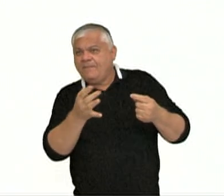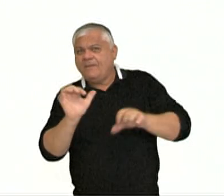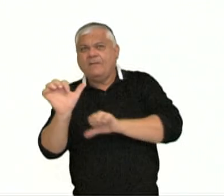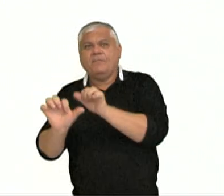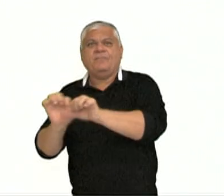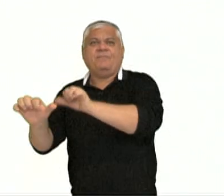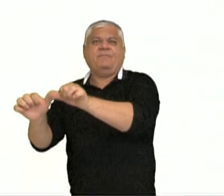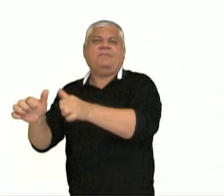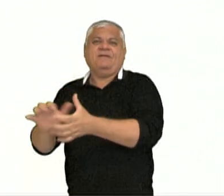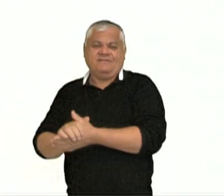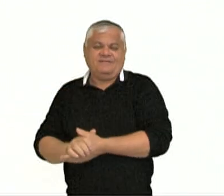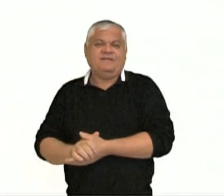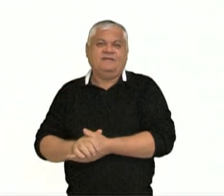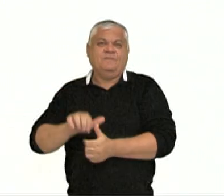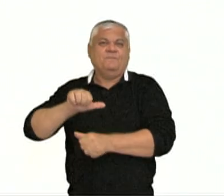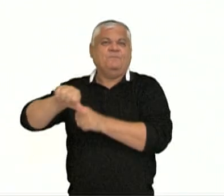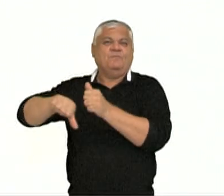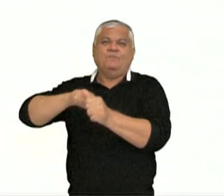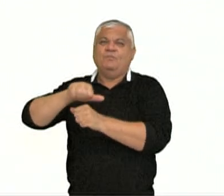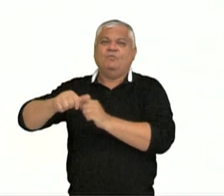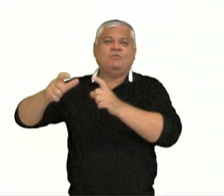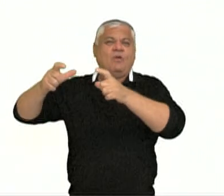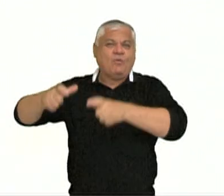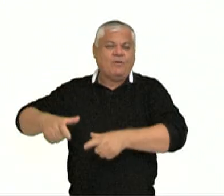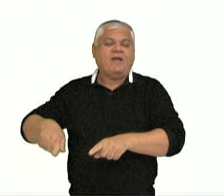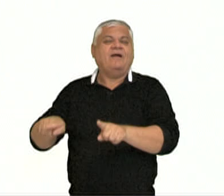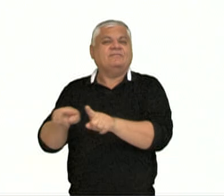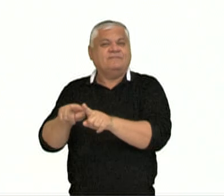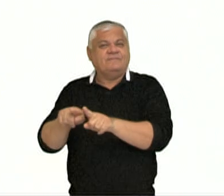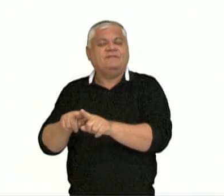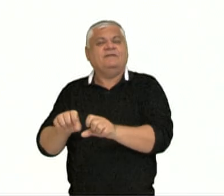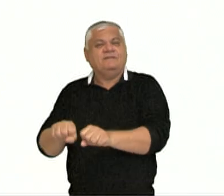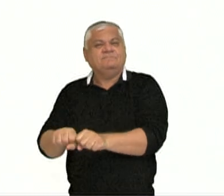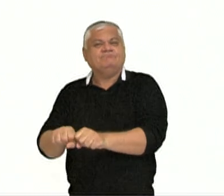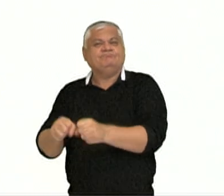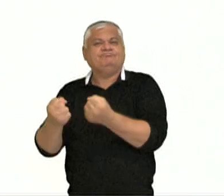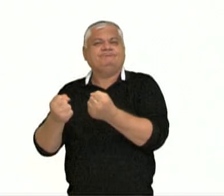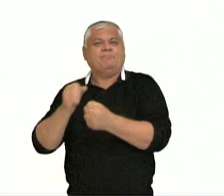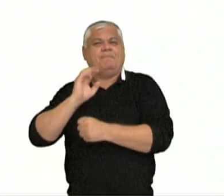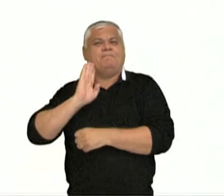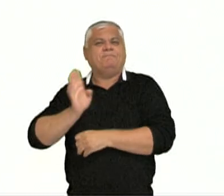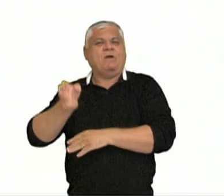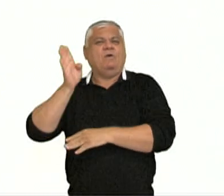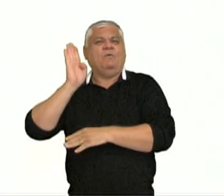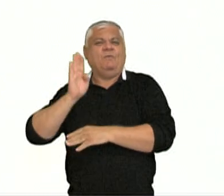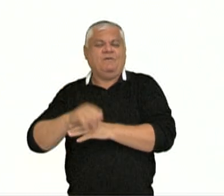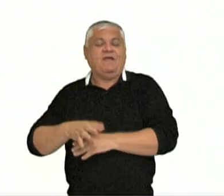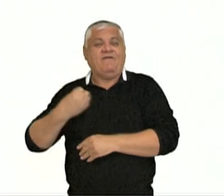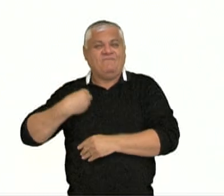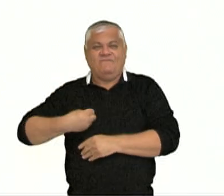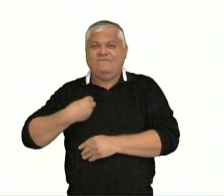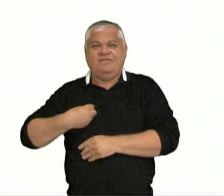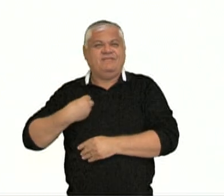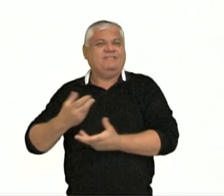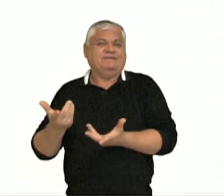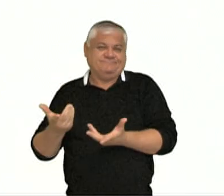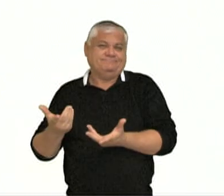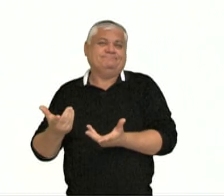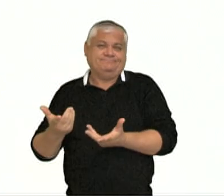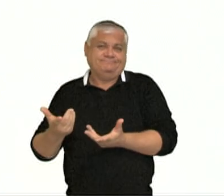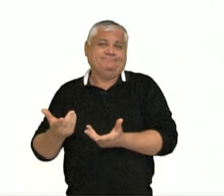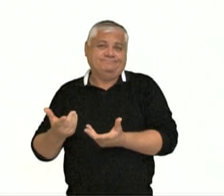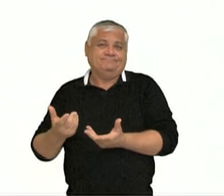alterar as condições naturais daquele local e, portanto, vão afetar a diversidade de vida, ou seja,